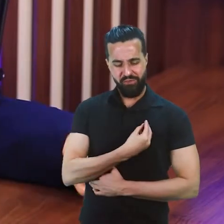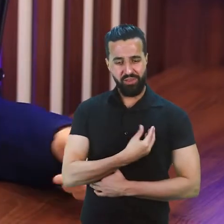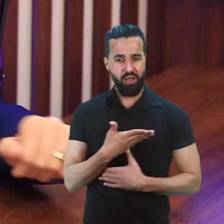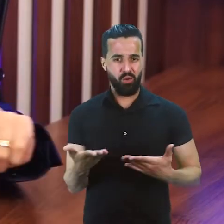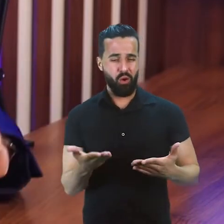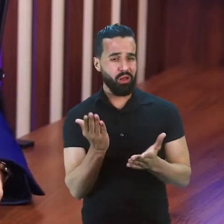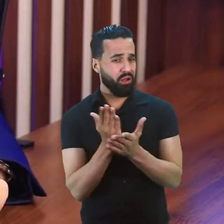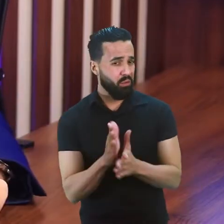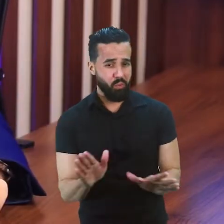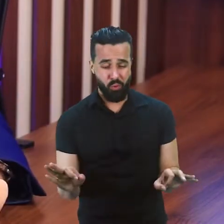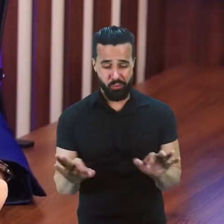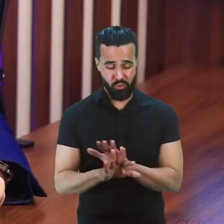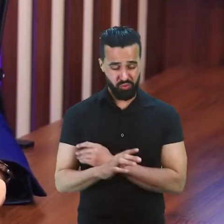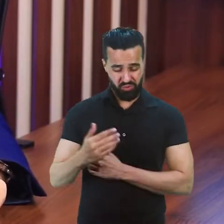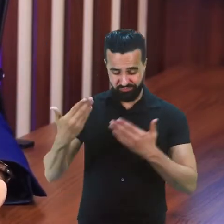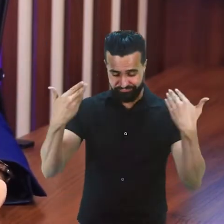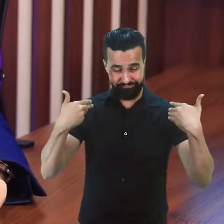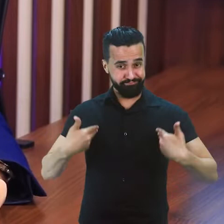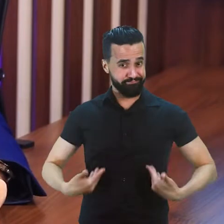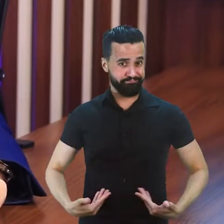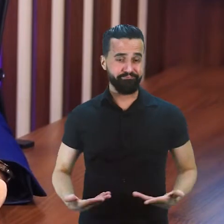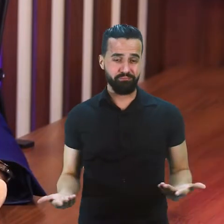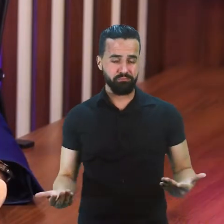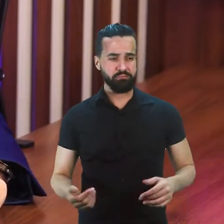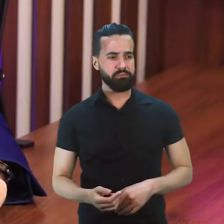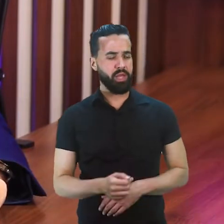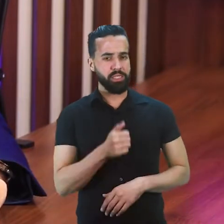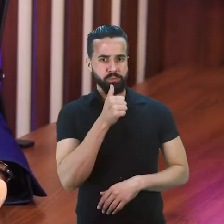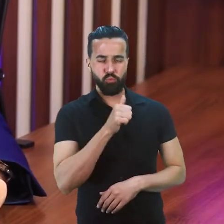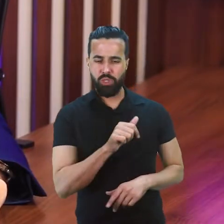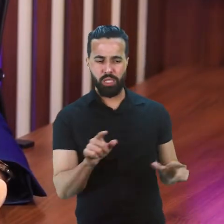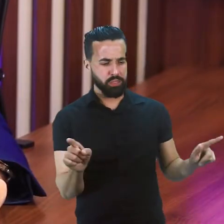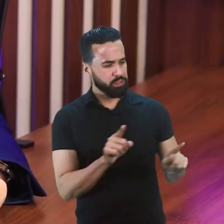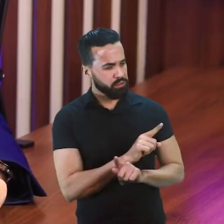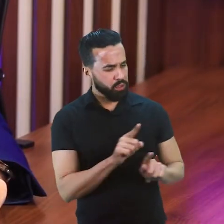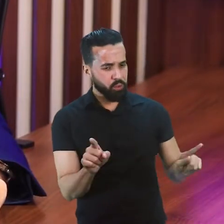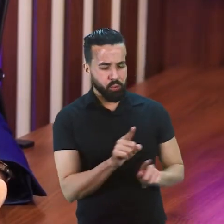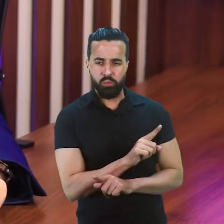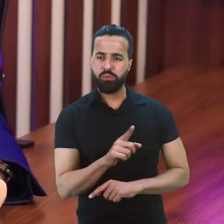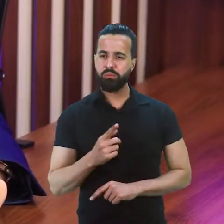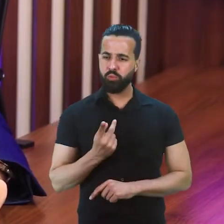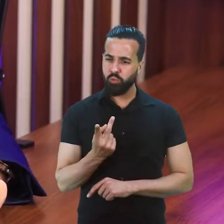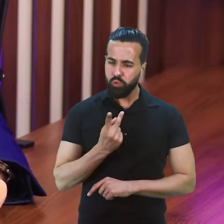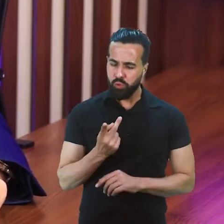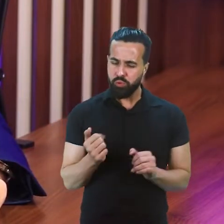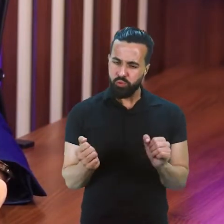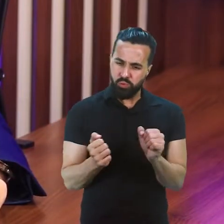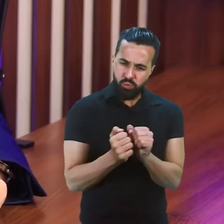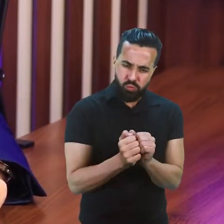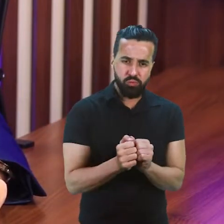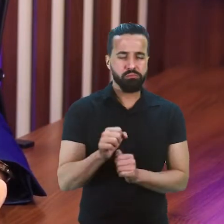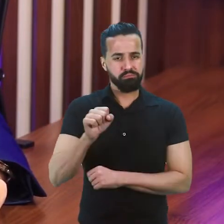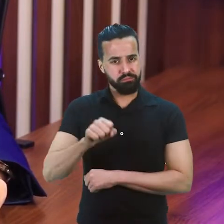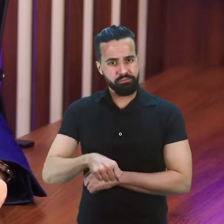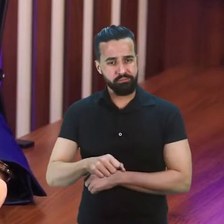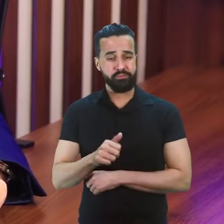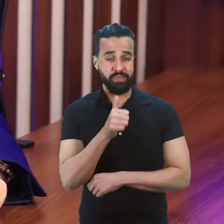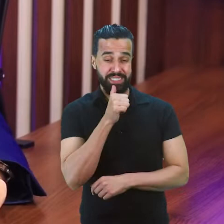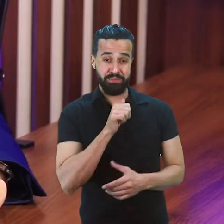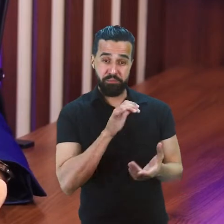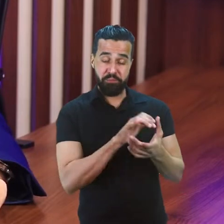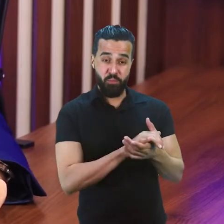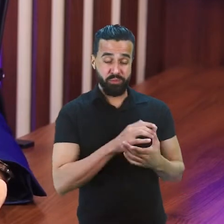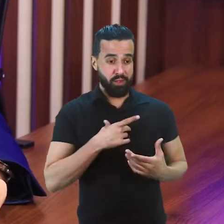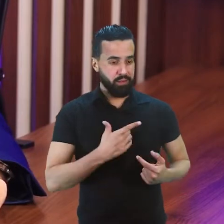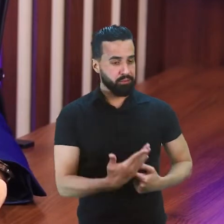é só isso daqui, né? E ela não, nós vamos ficar junto e ela assim, ela foi o